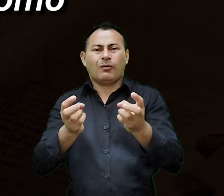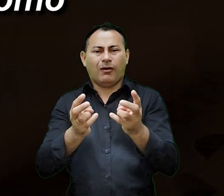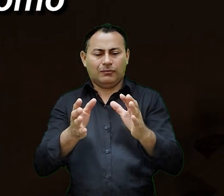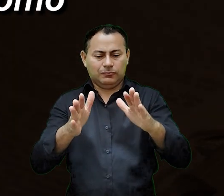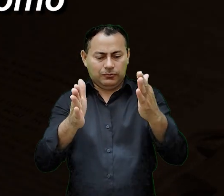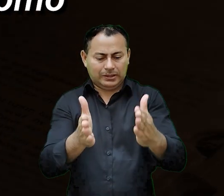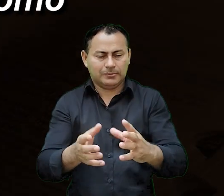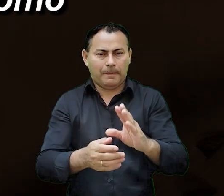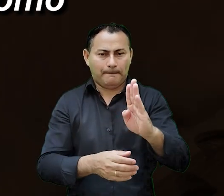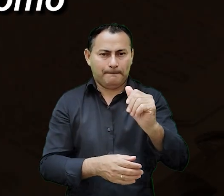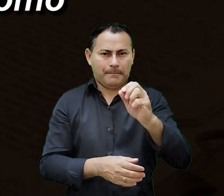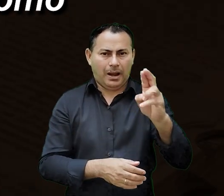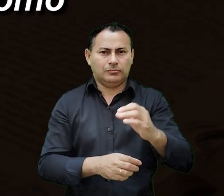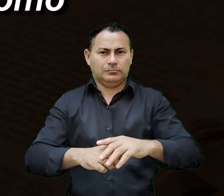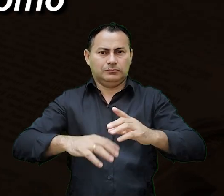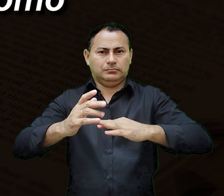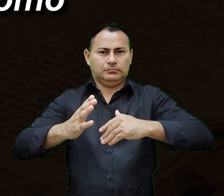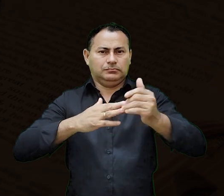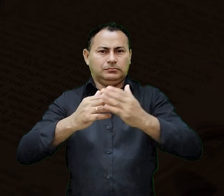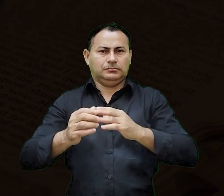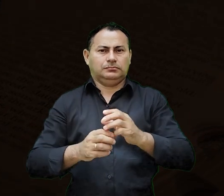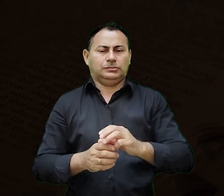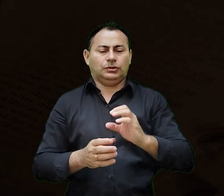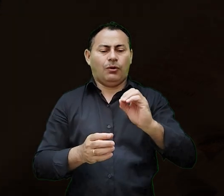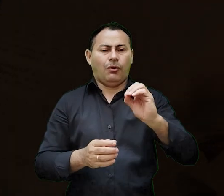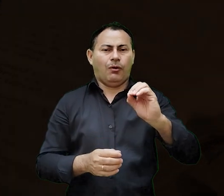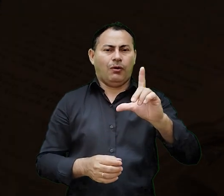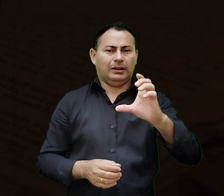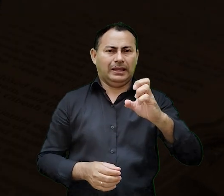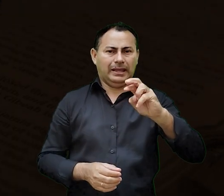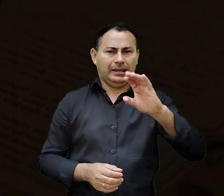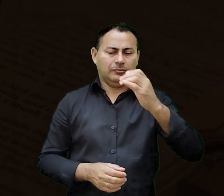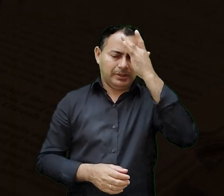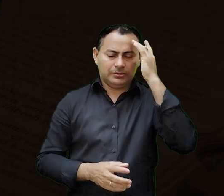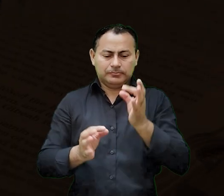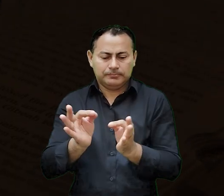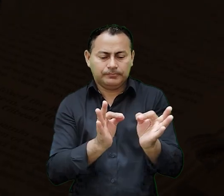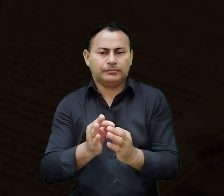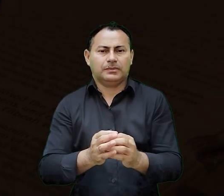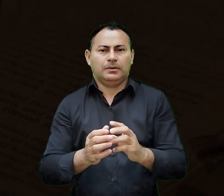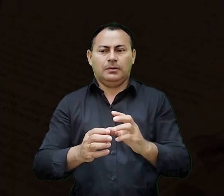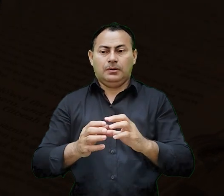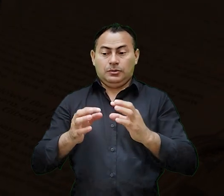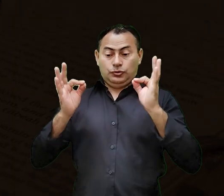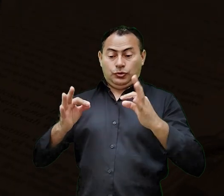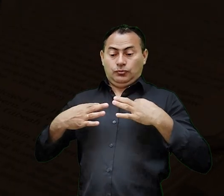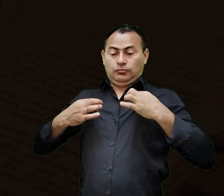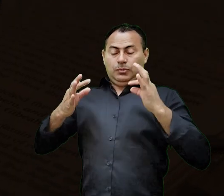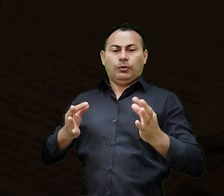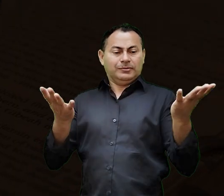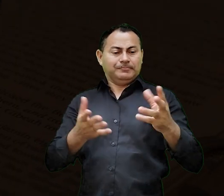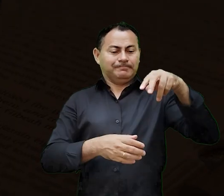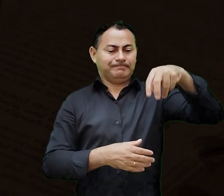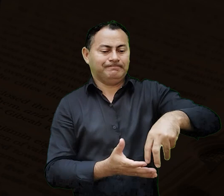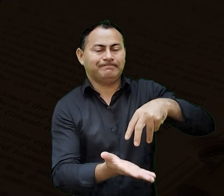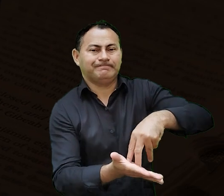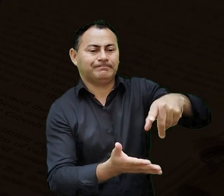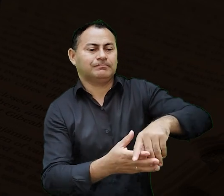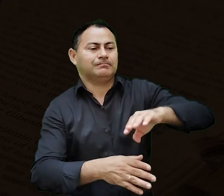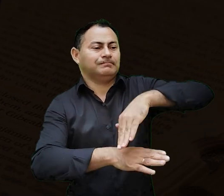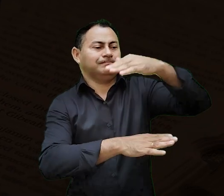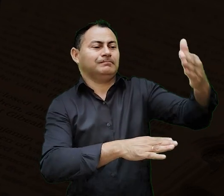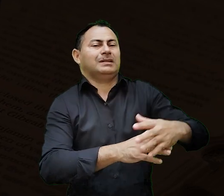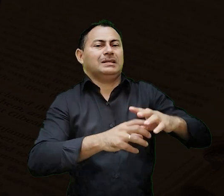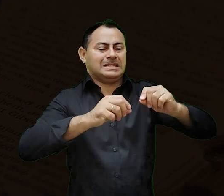vasos de barro, obra das mãos de um oleiro. Aqueles que se adornavam de púrpura hoje estão prostrados